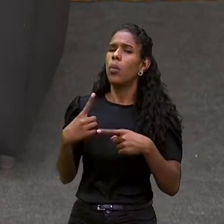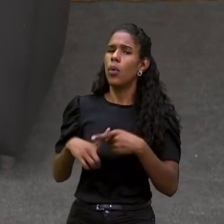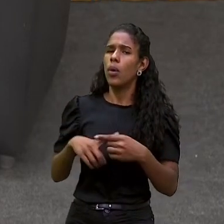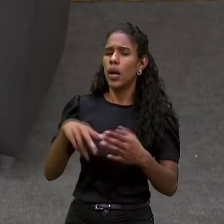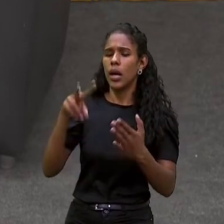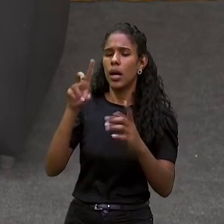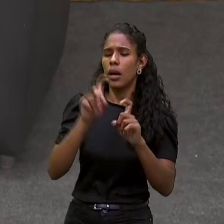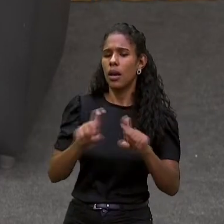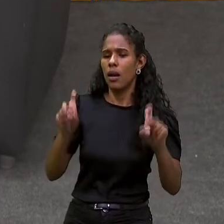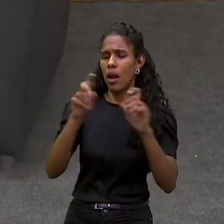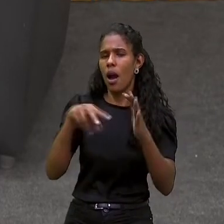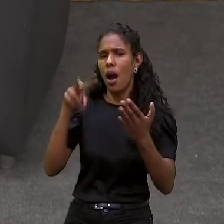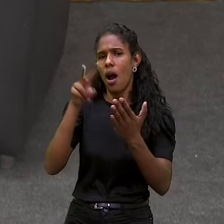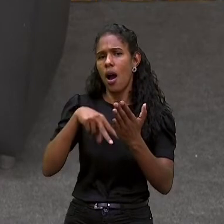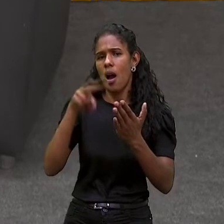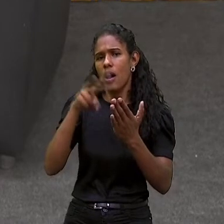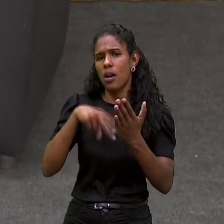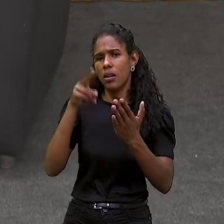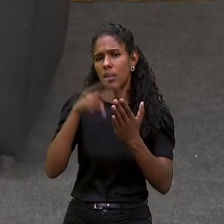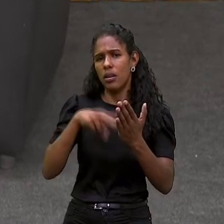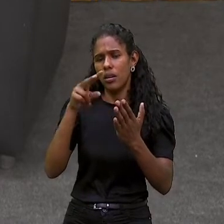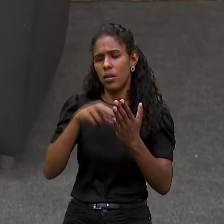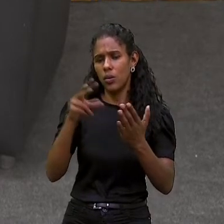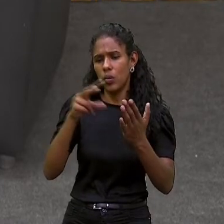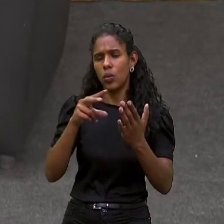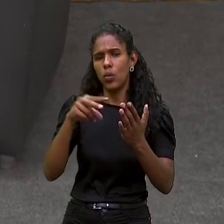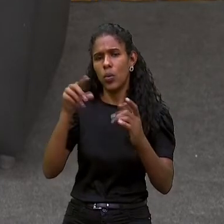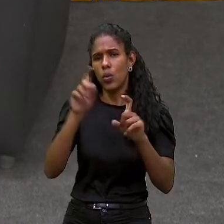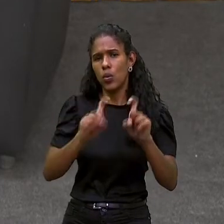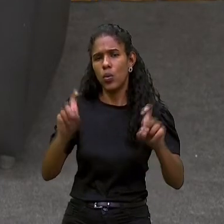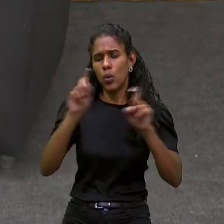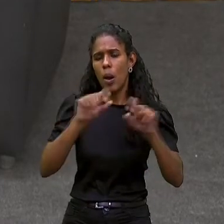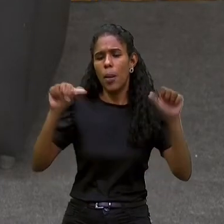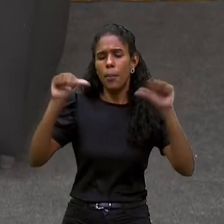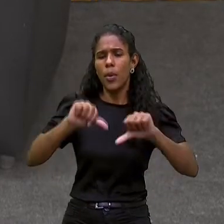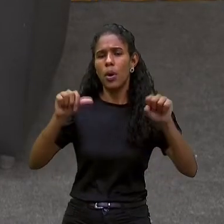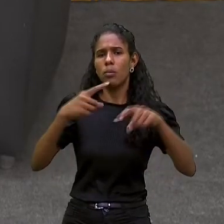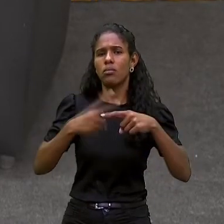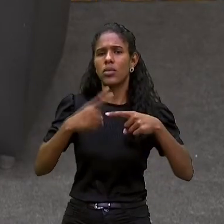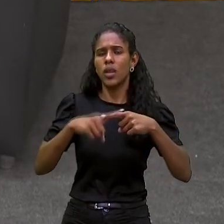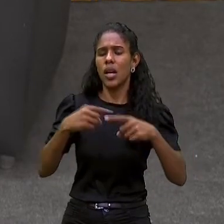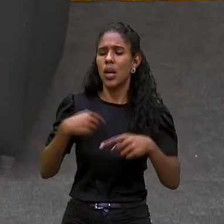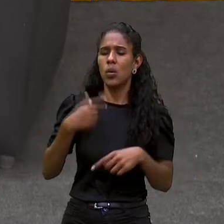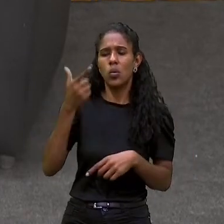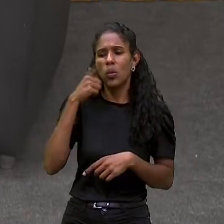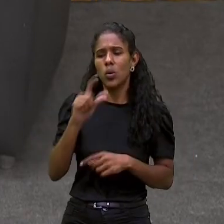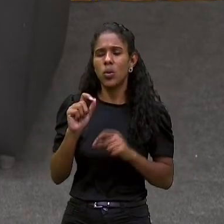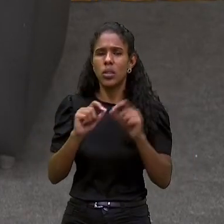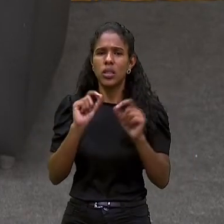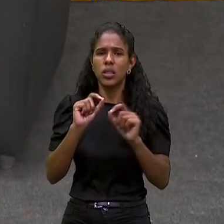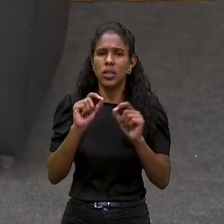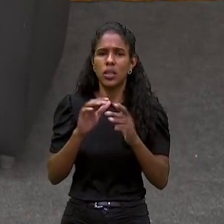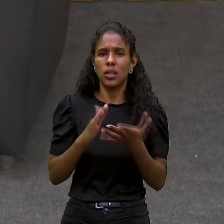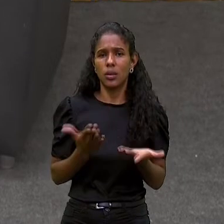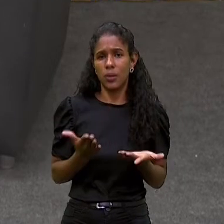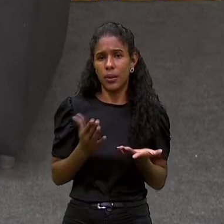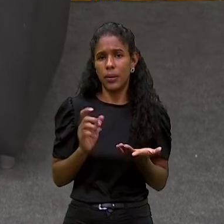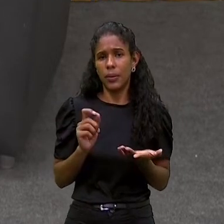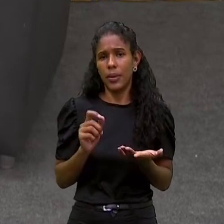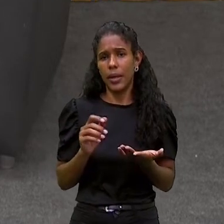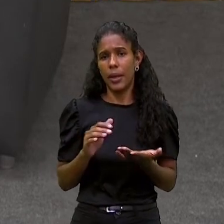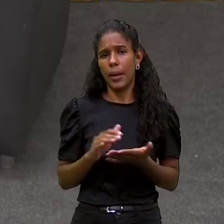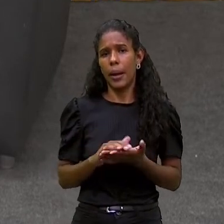trabalhar com aparelho. Então, para que isso não acontecesse, a pesquisa foi feita só com alunos que